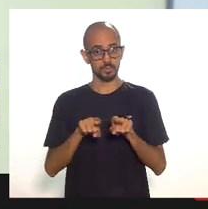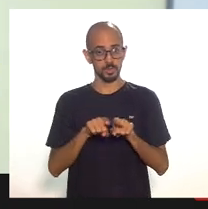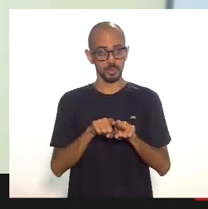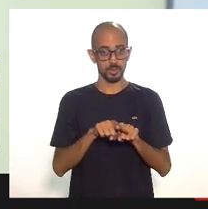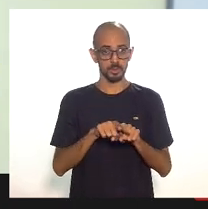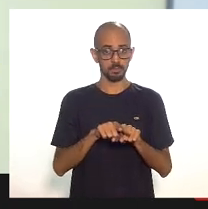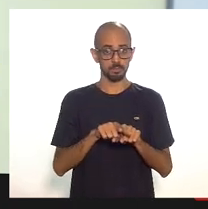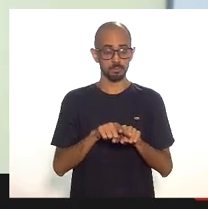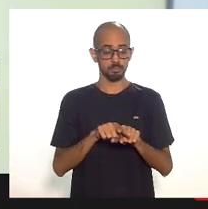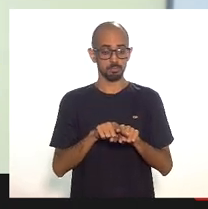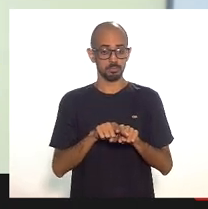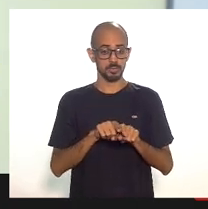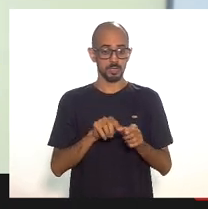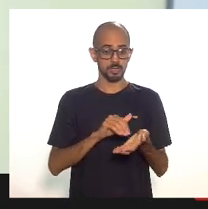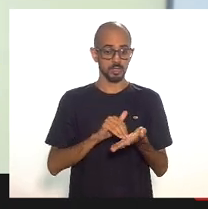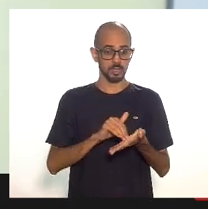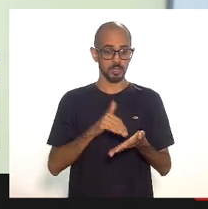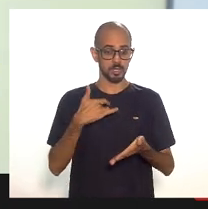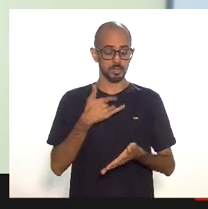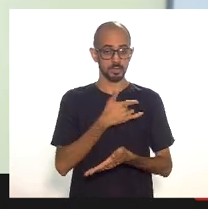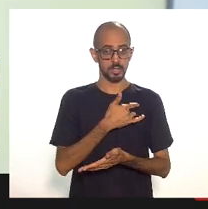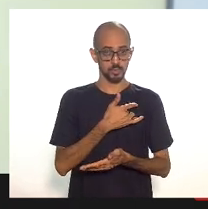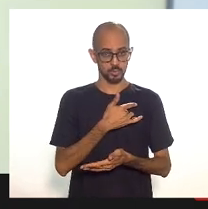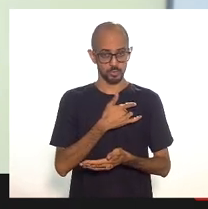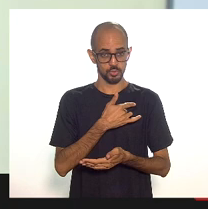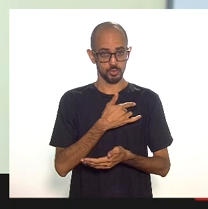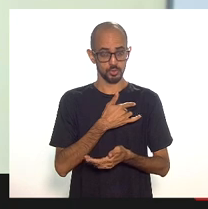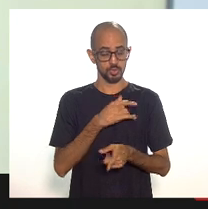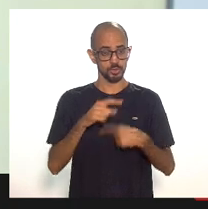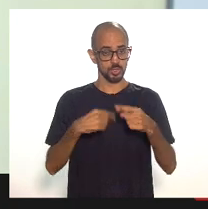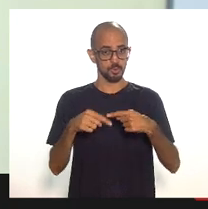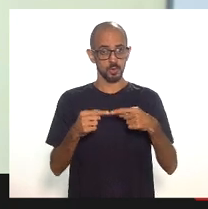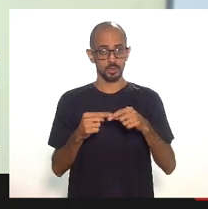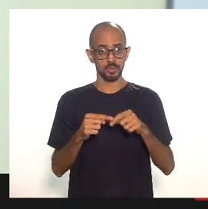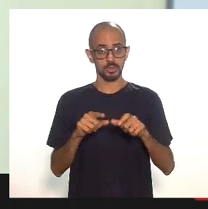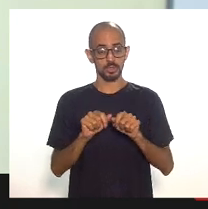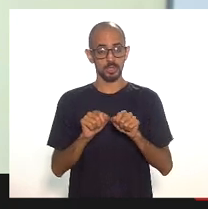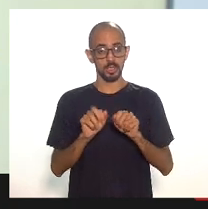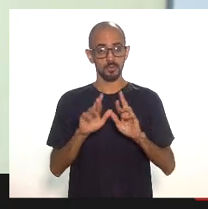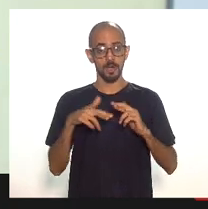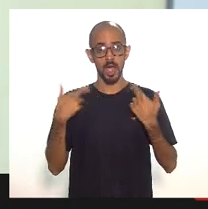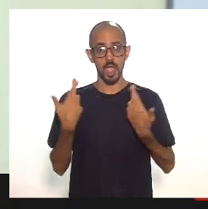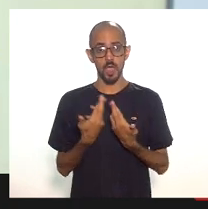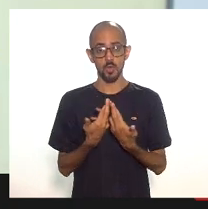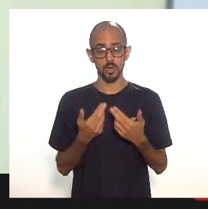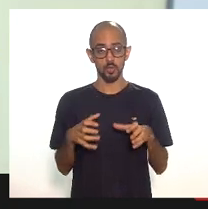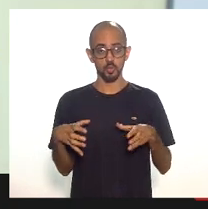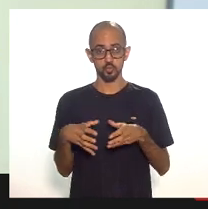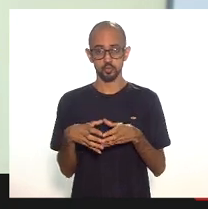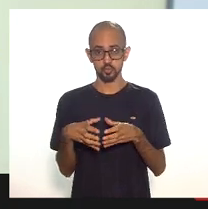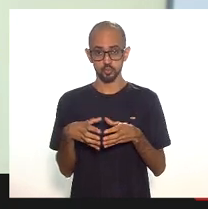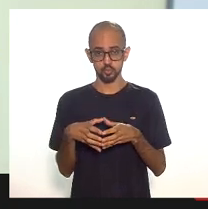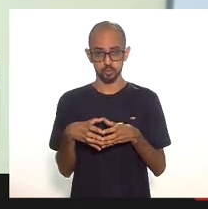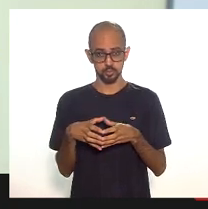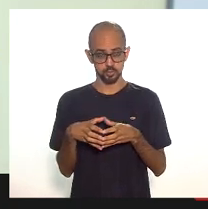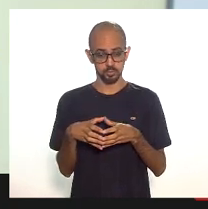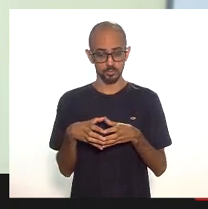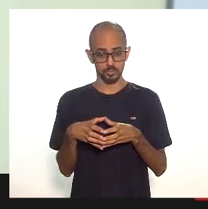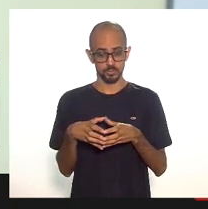da Secretaria de Estado de Saúde. Houve, posteriormente, uma reunião conjunta e de